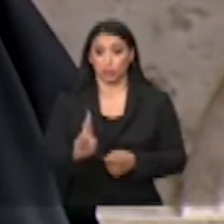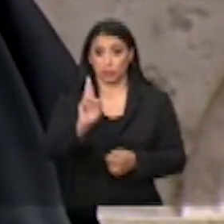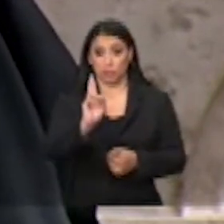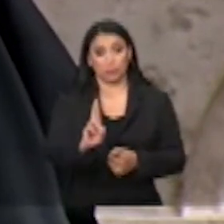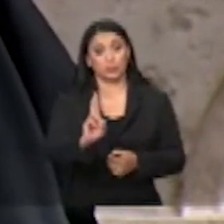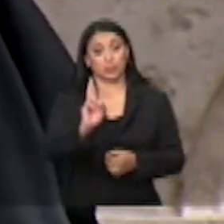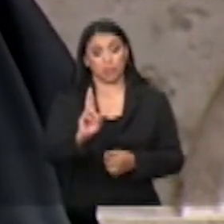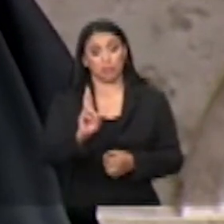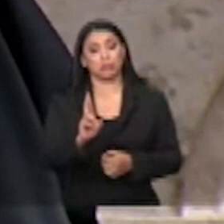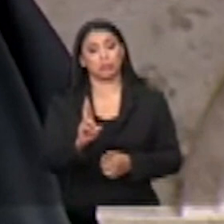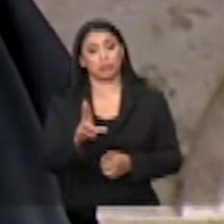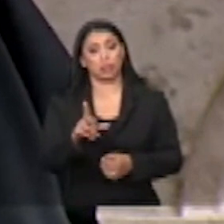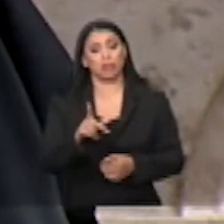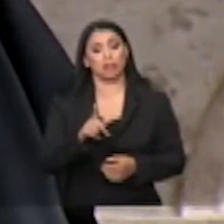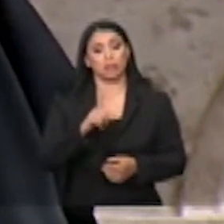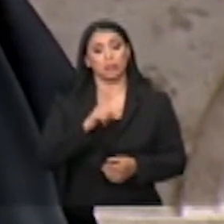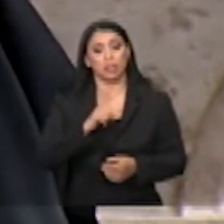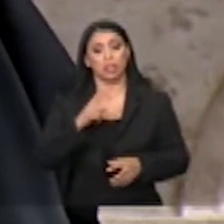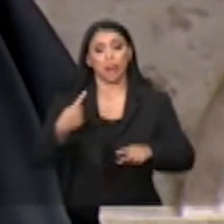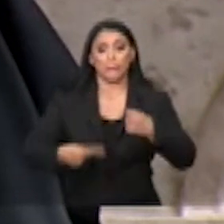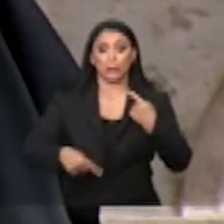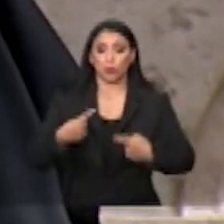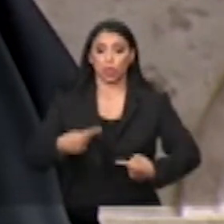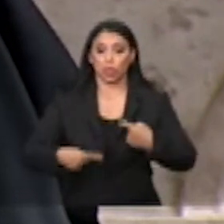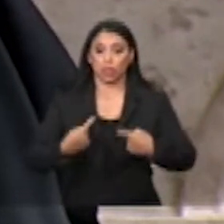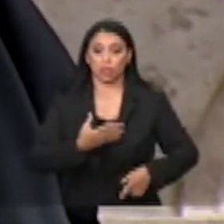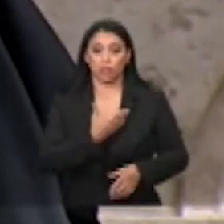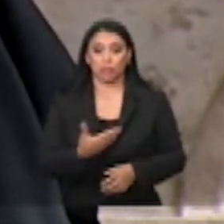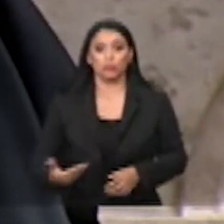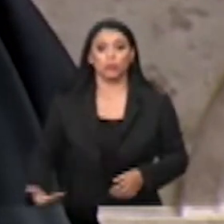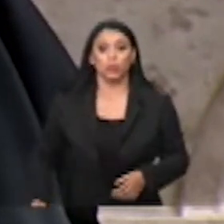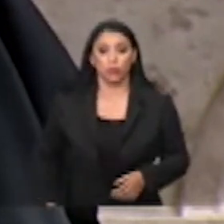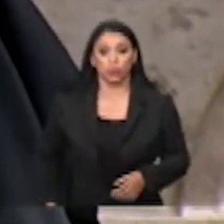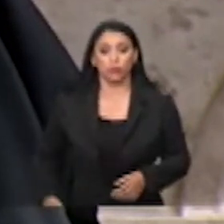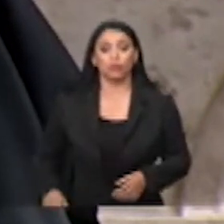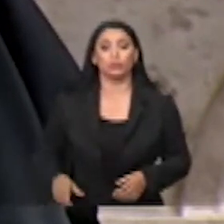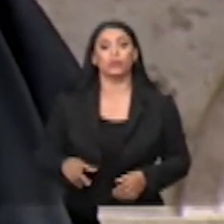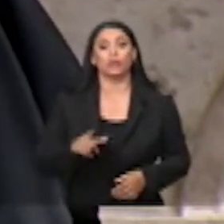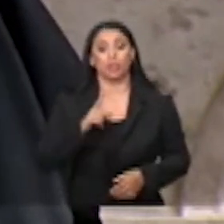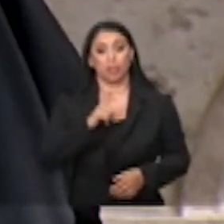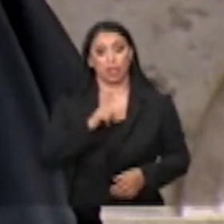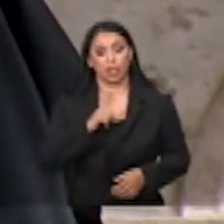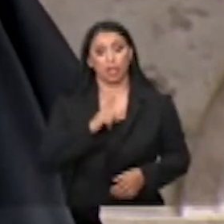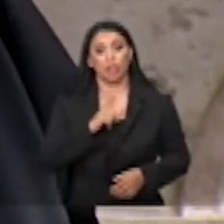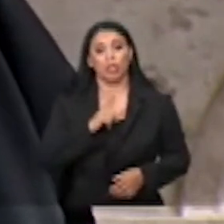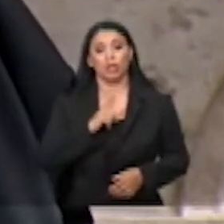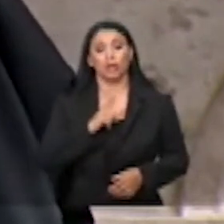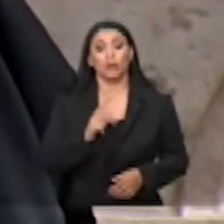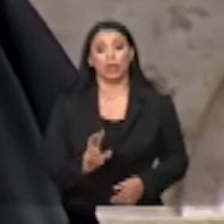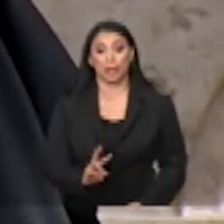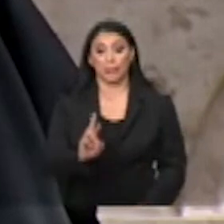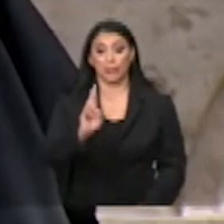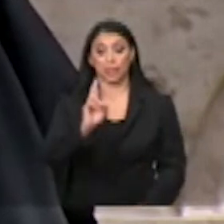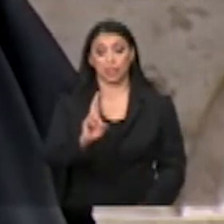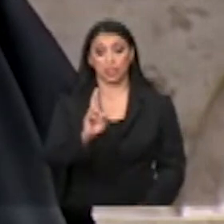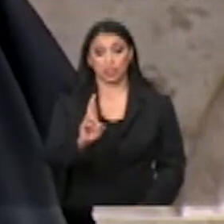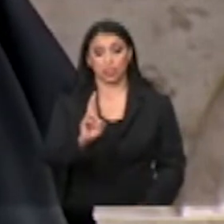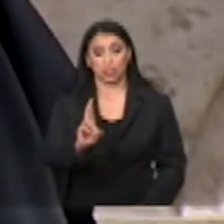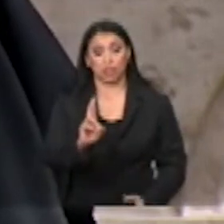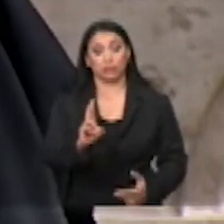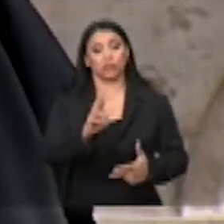mandatários para executar as políticas públicas que este mesmo titular do poder